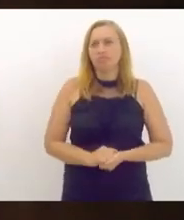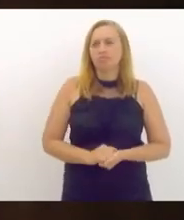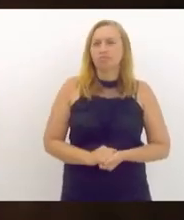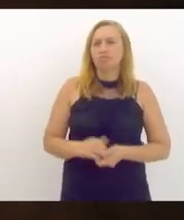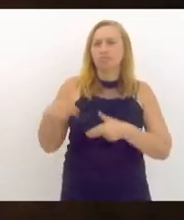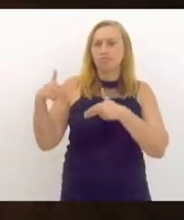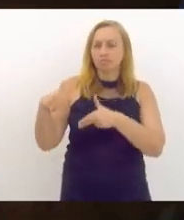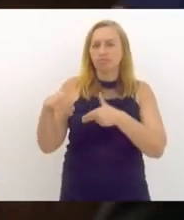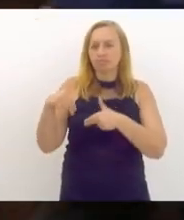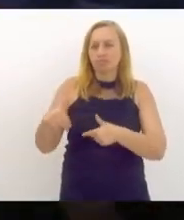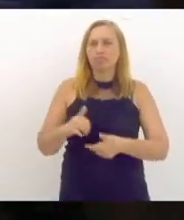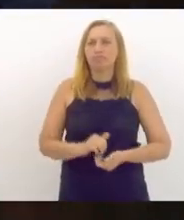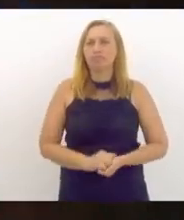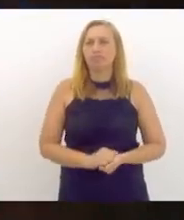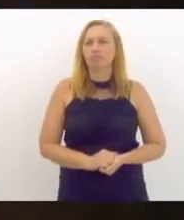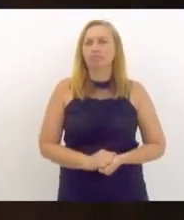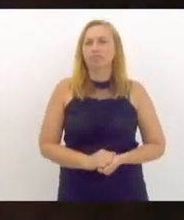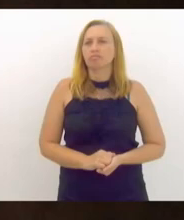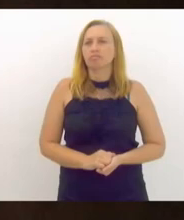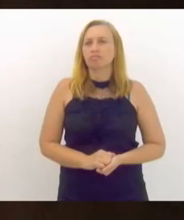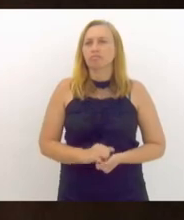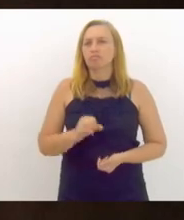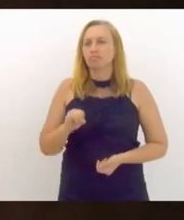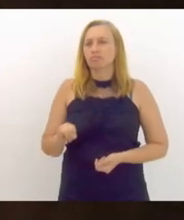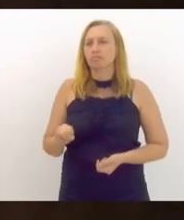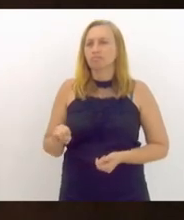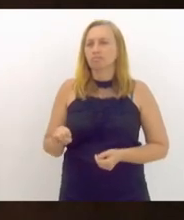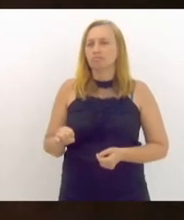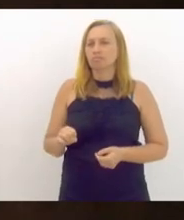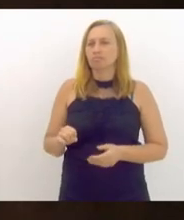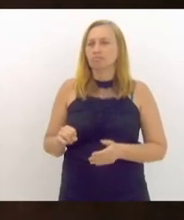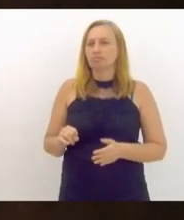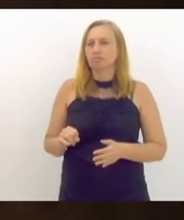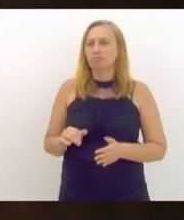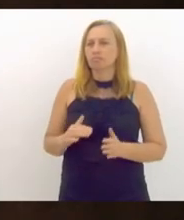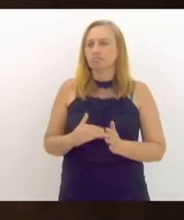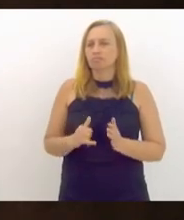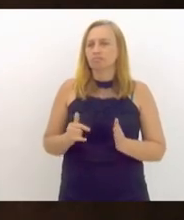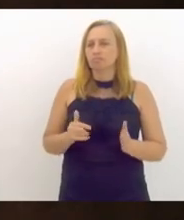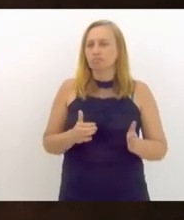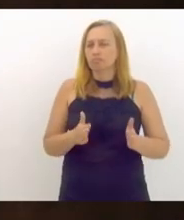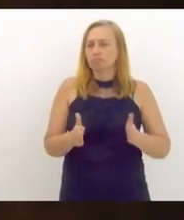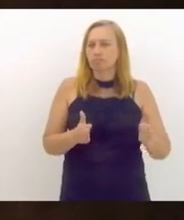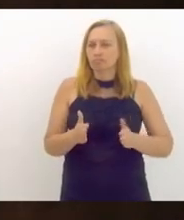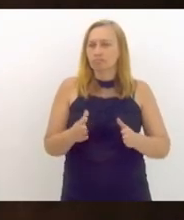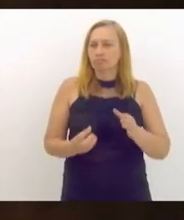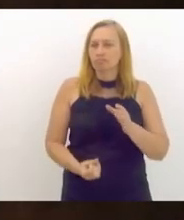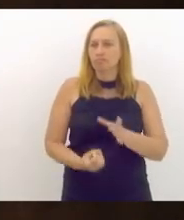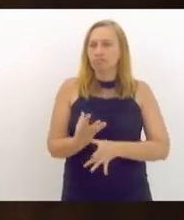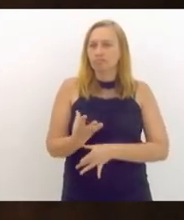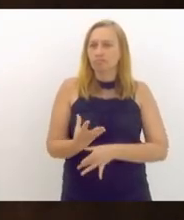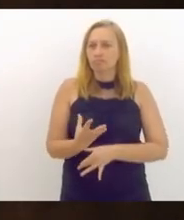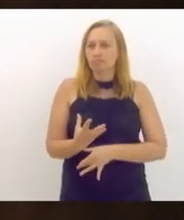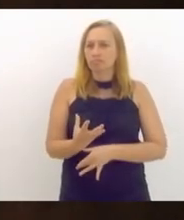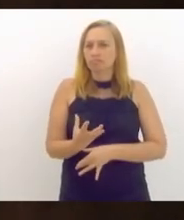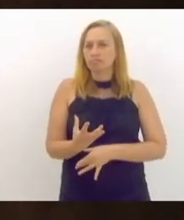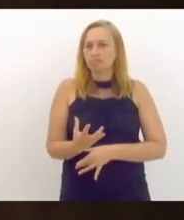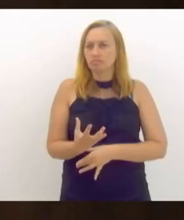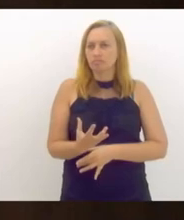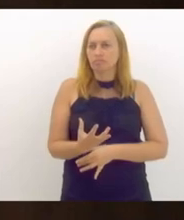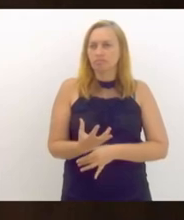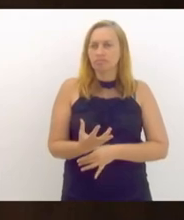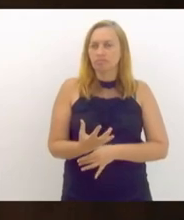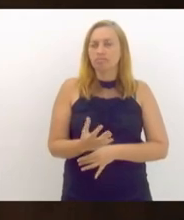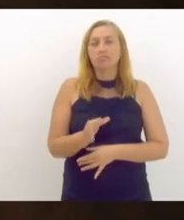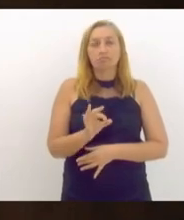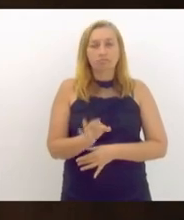militante. Se a gente suprimir o prazo para a implantação, a gente,